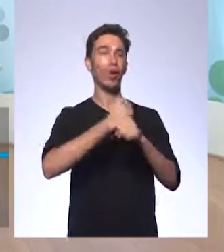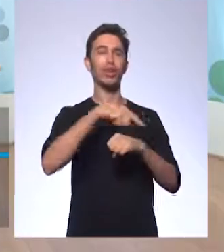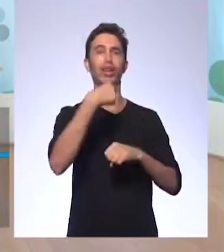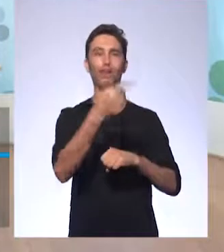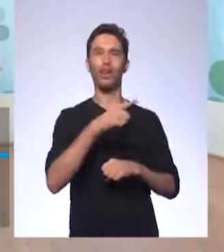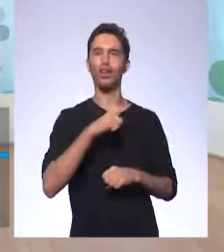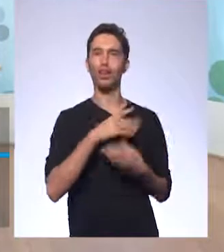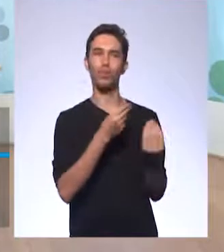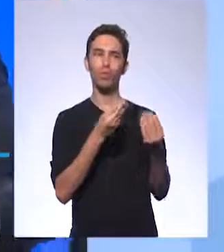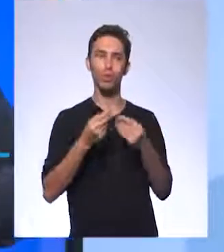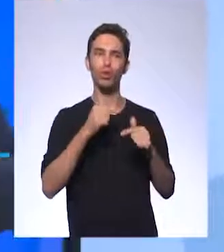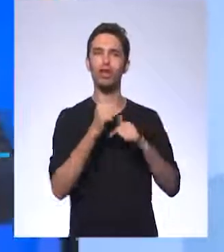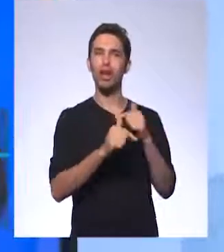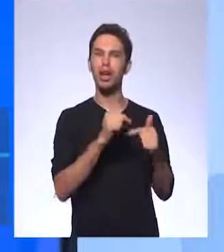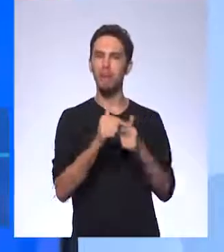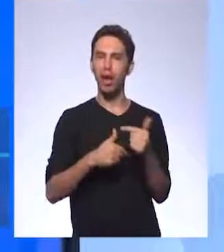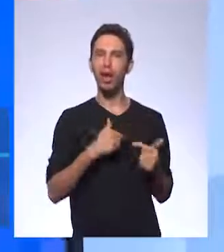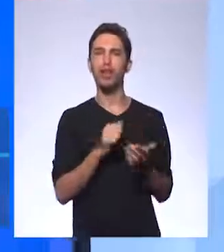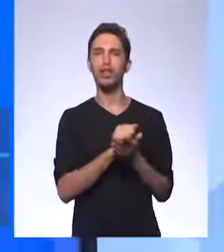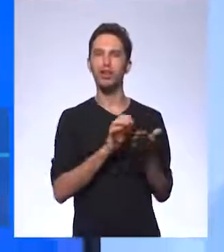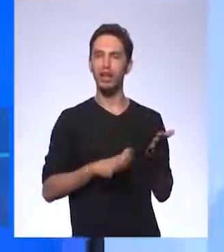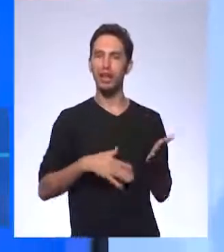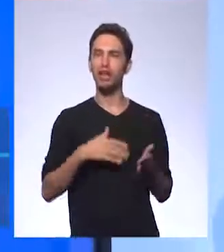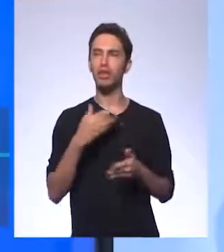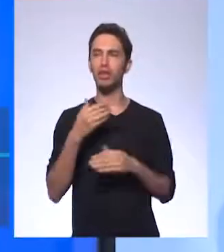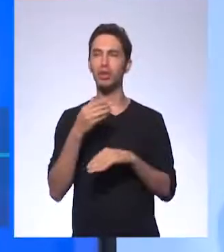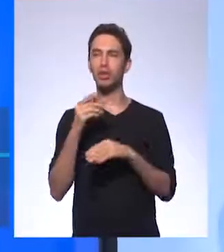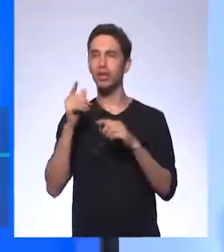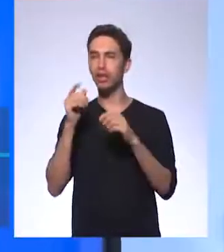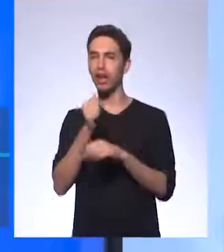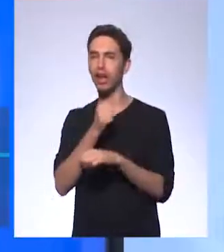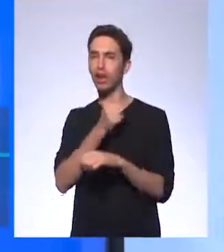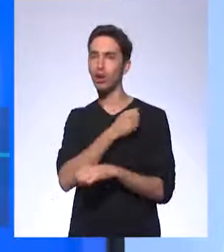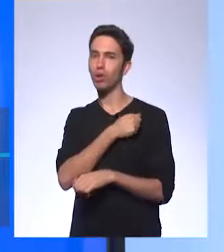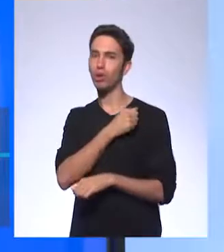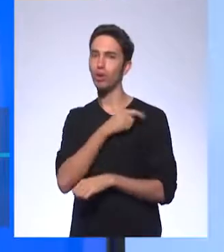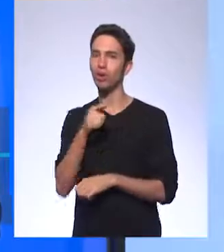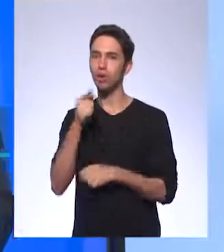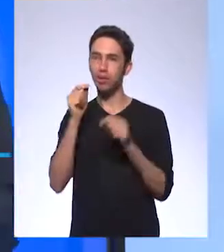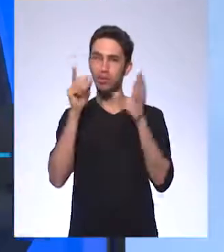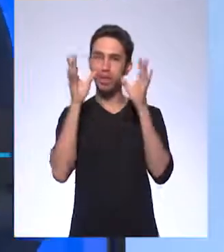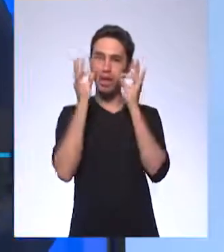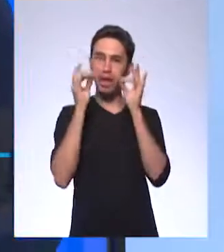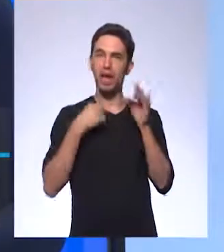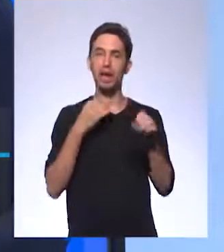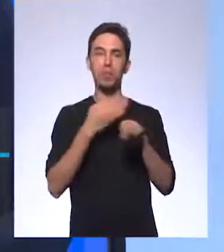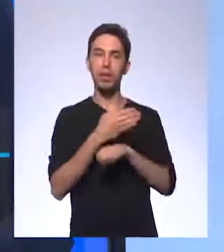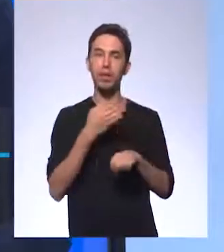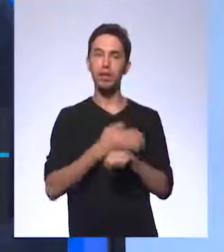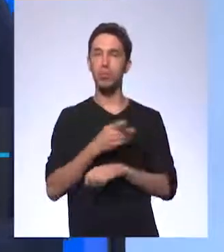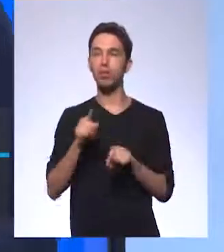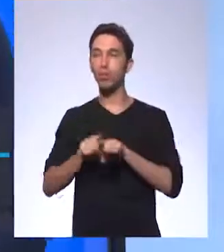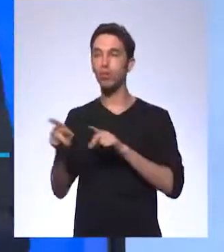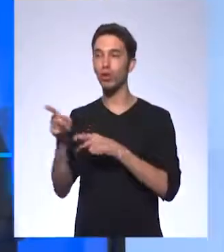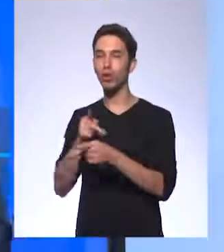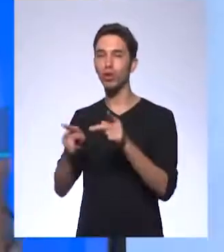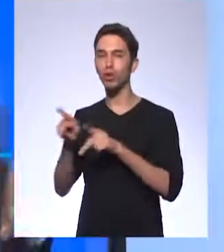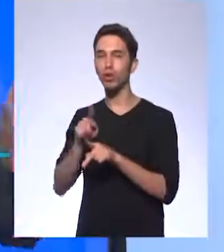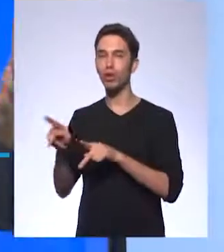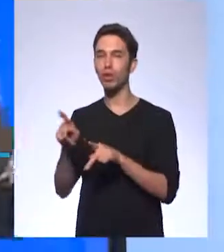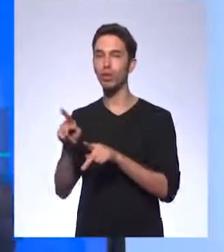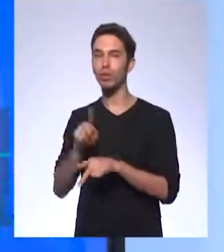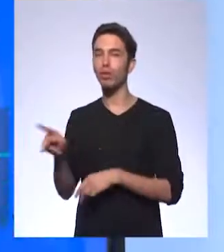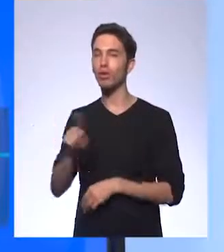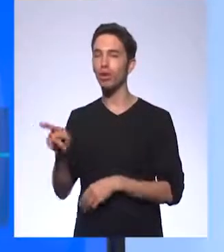muito trabalho, cada vez mais os alunos estão ligados, os professores também estão interagindo e